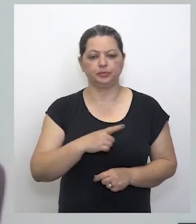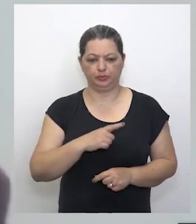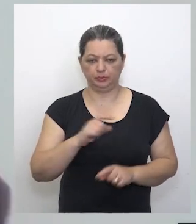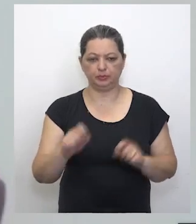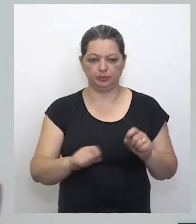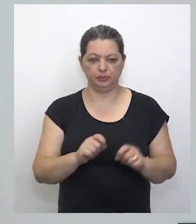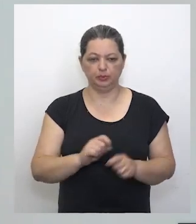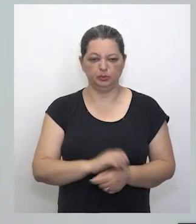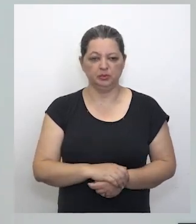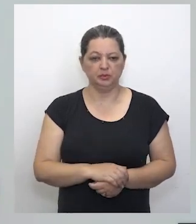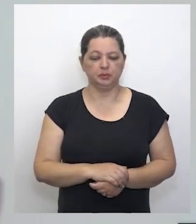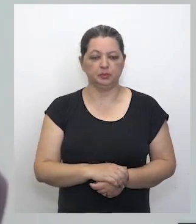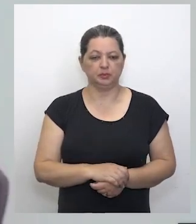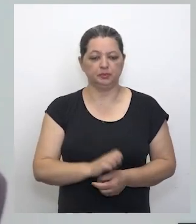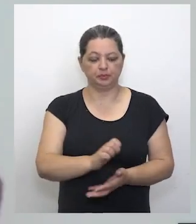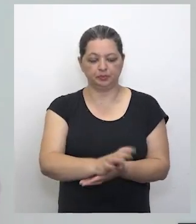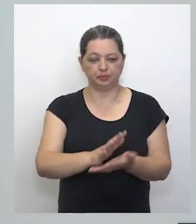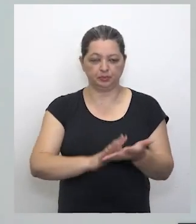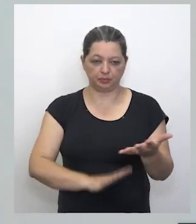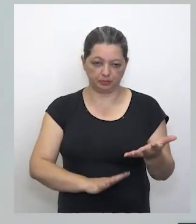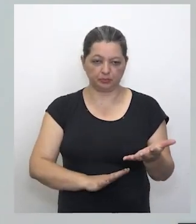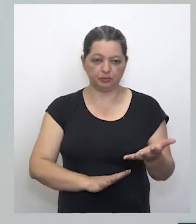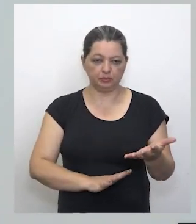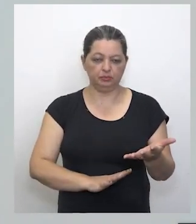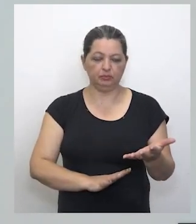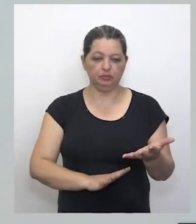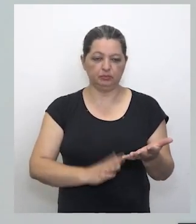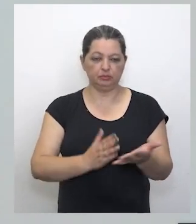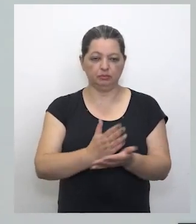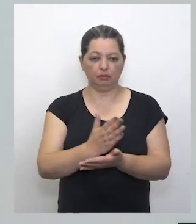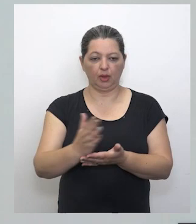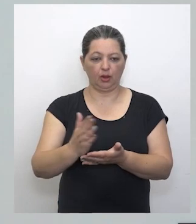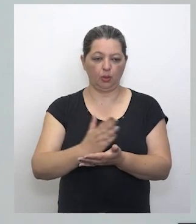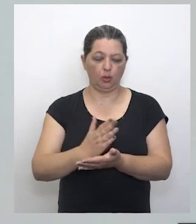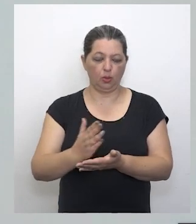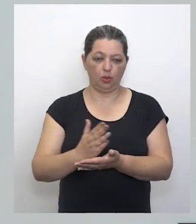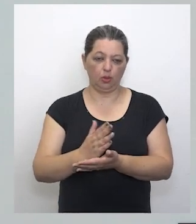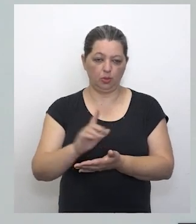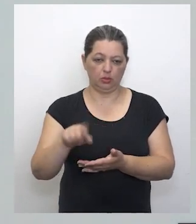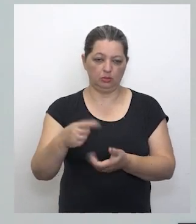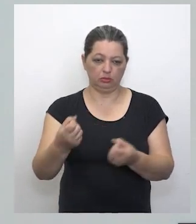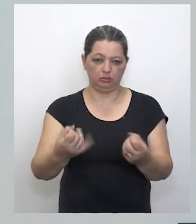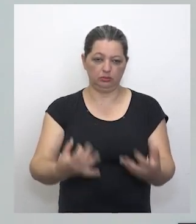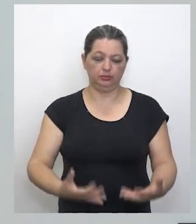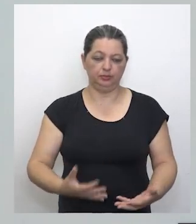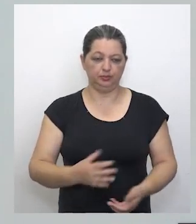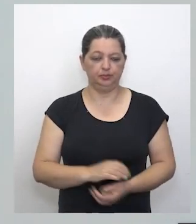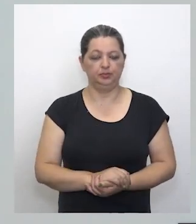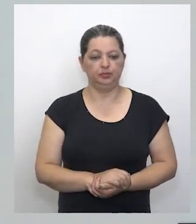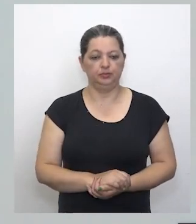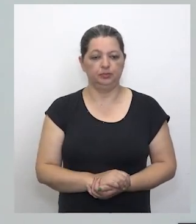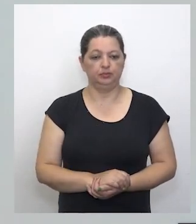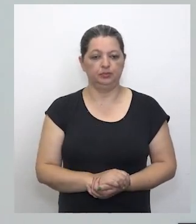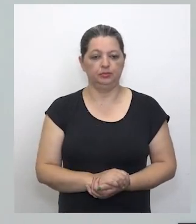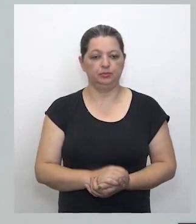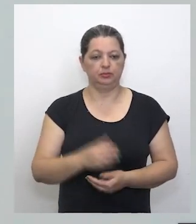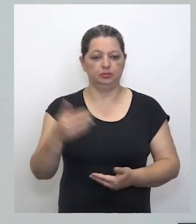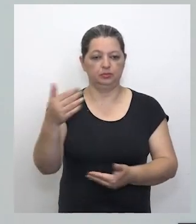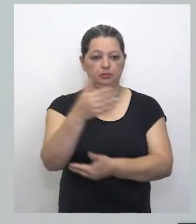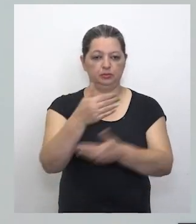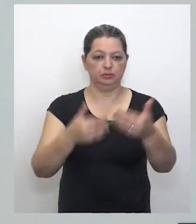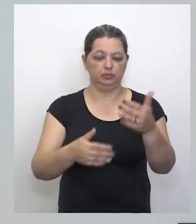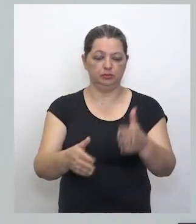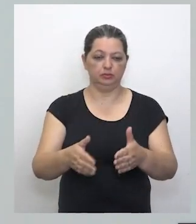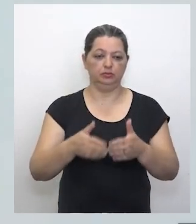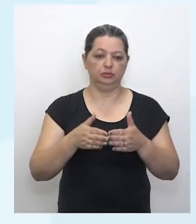trouxemos aí algumas atividades que nós queremos falar com vocês um pouquinho. No slide, por favor,